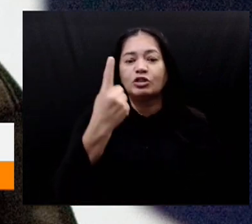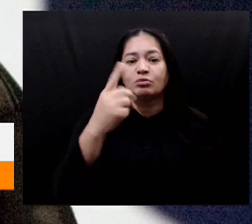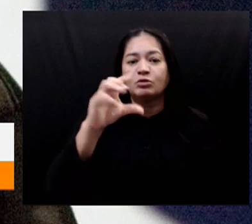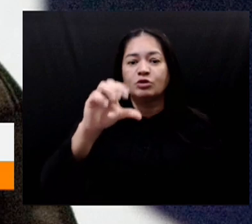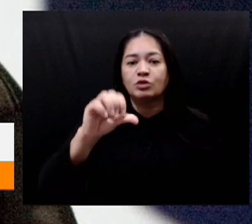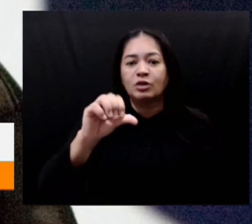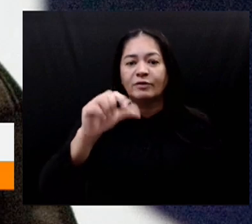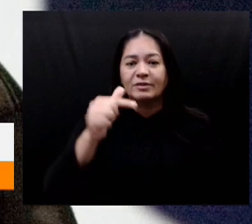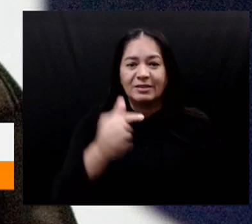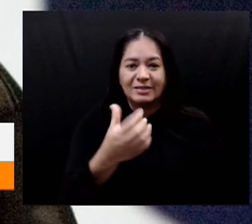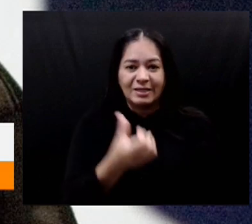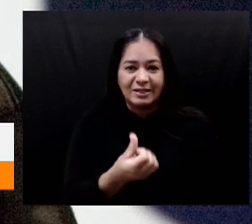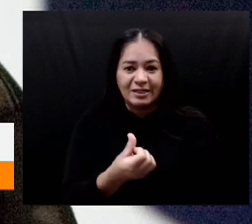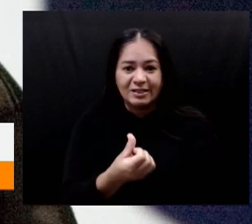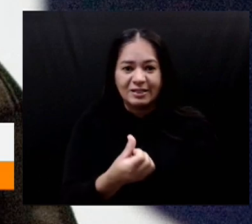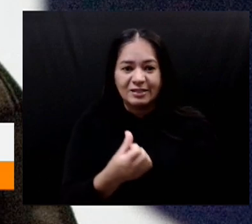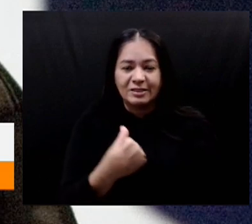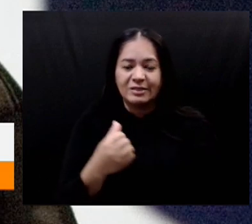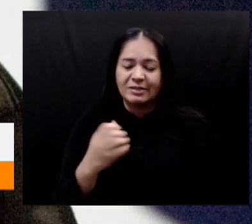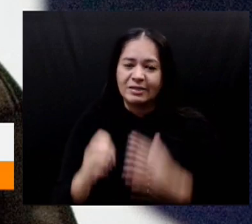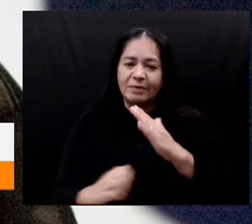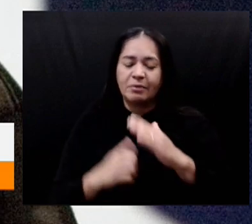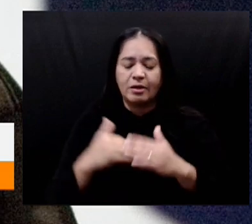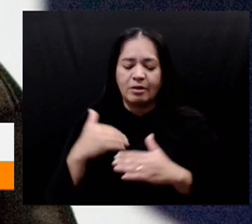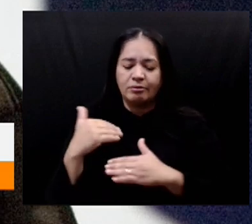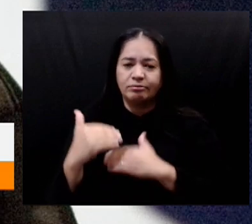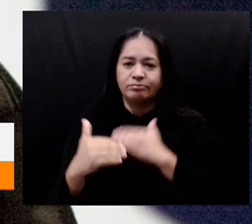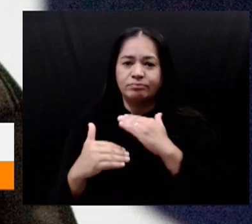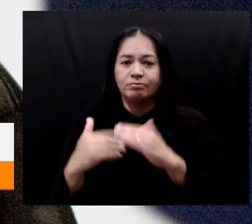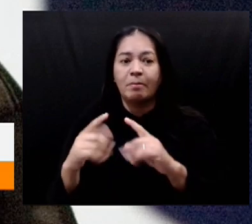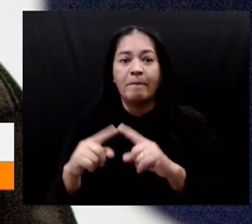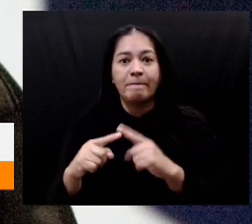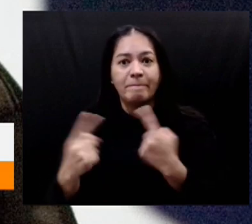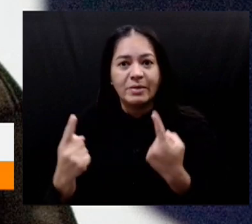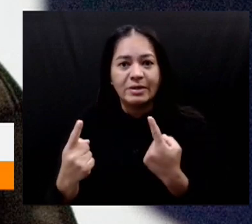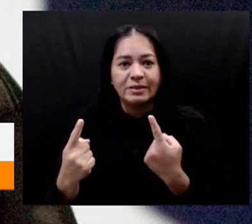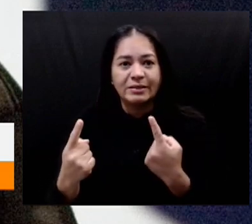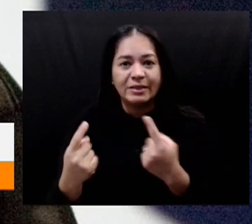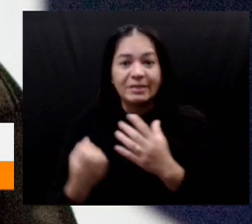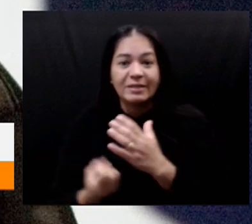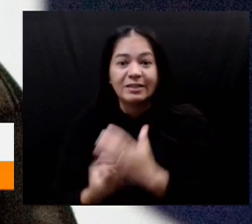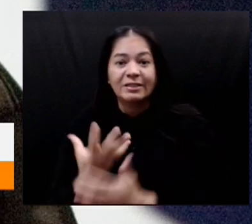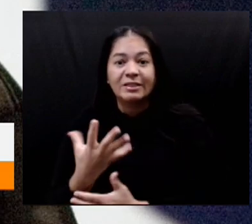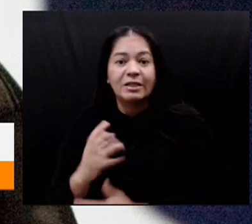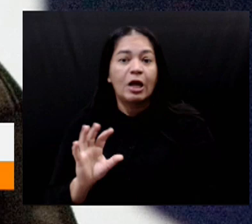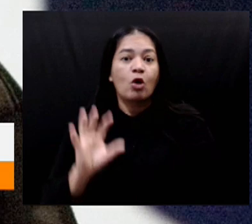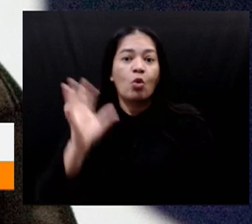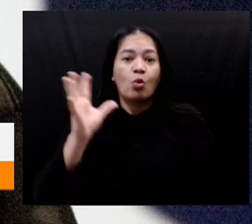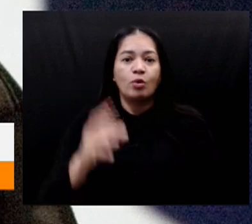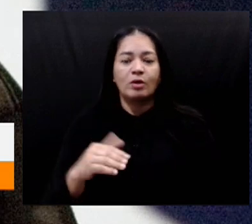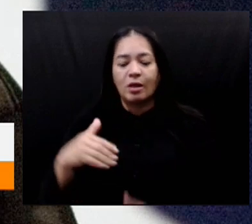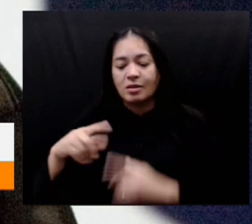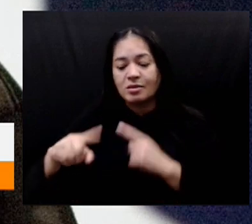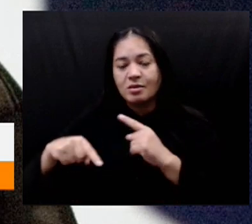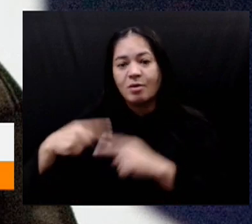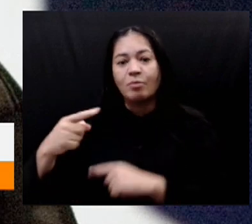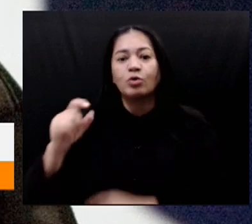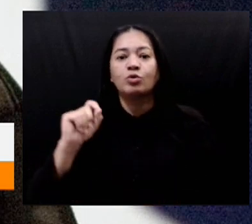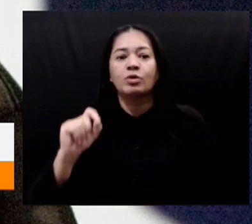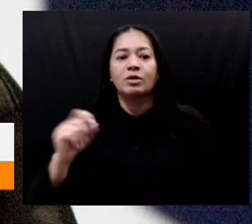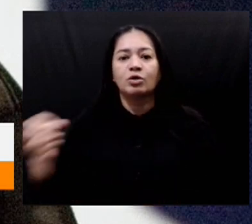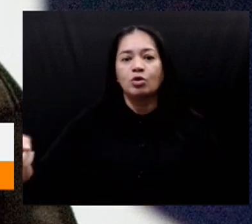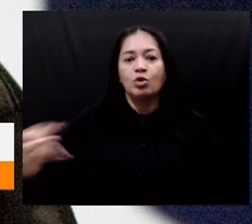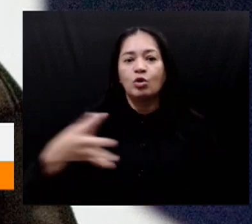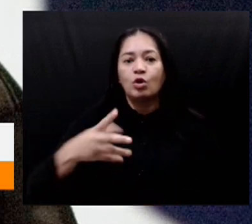fazendo seu percurso e tal. Mas essa fundação aconteceu depois de um lançamento de um produto